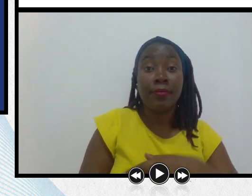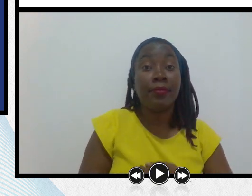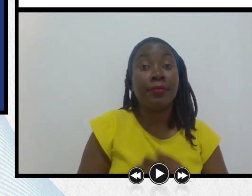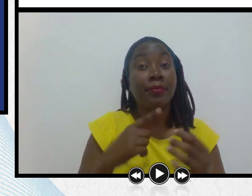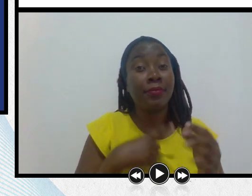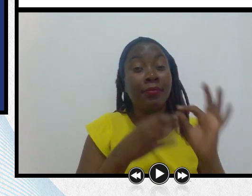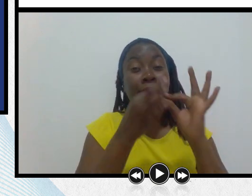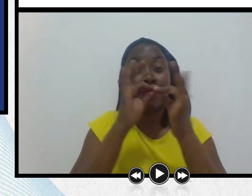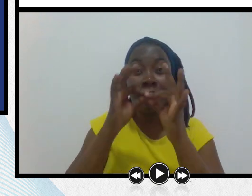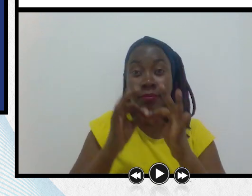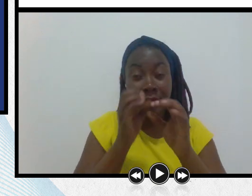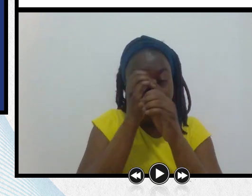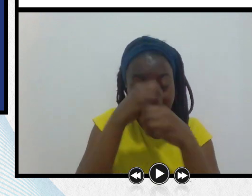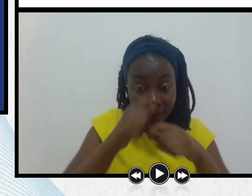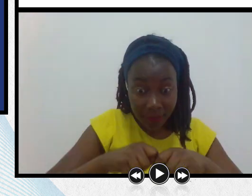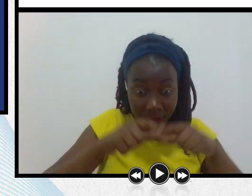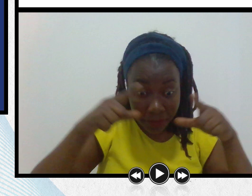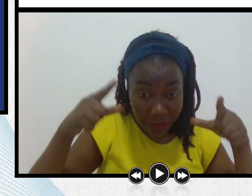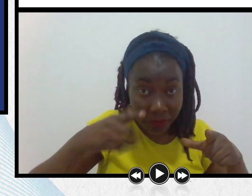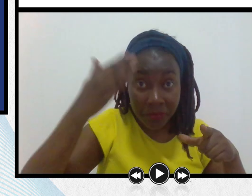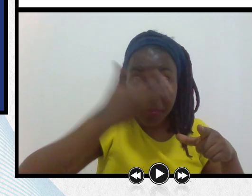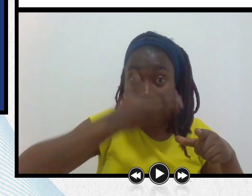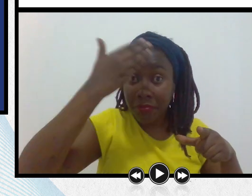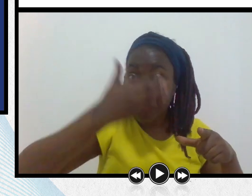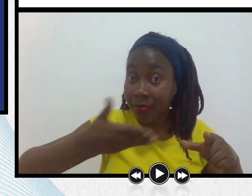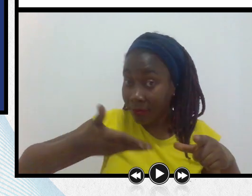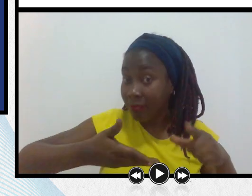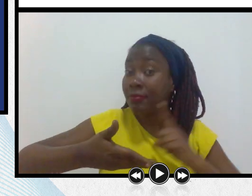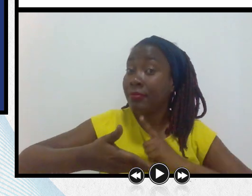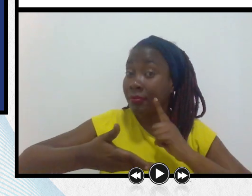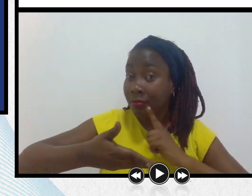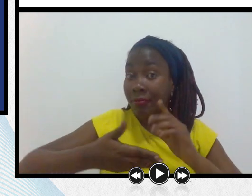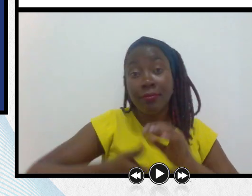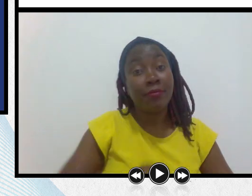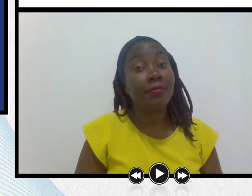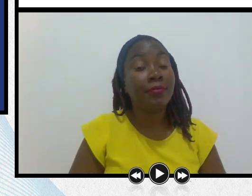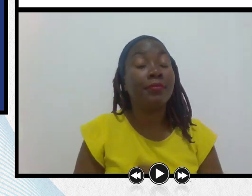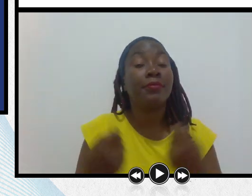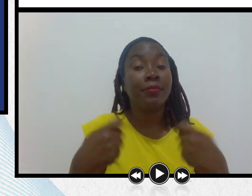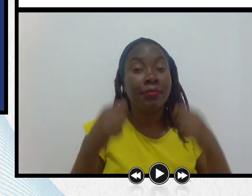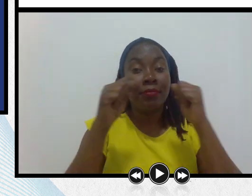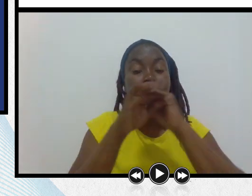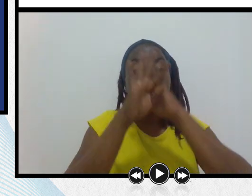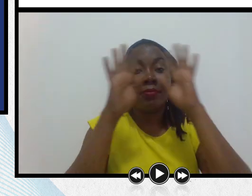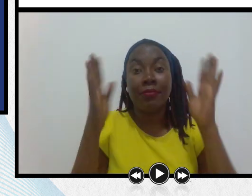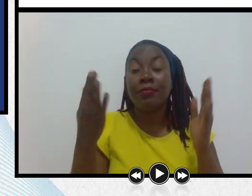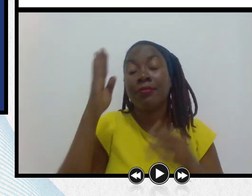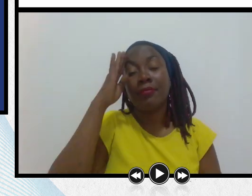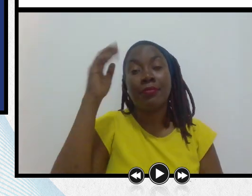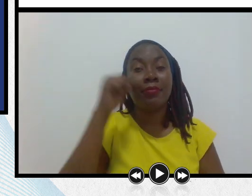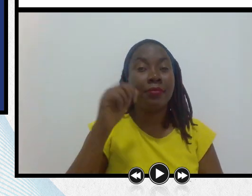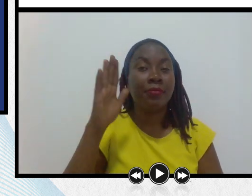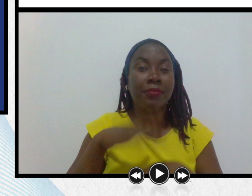seres microscópicos, muitas vezes que a gente não consegue ver a olho nu. Então, eles têm que compreender esse problema. Principalmente as